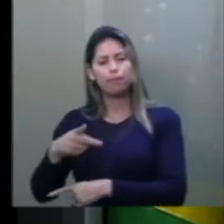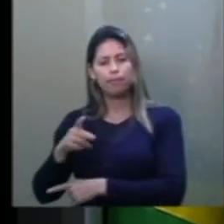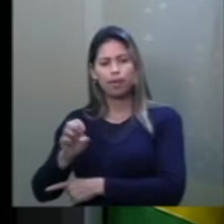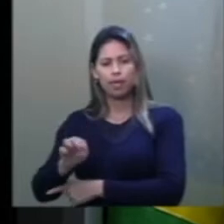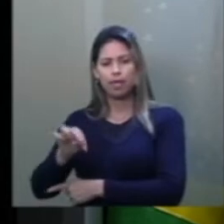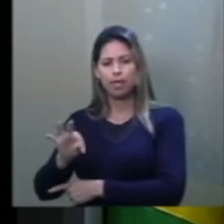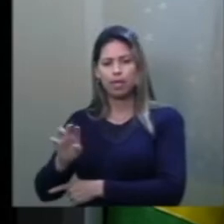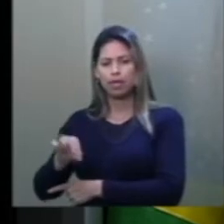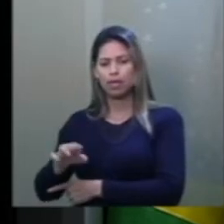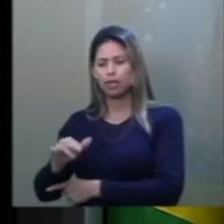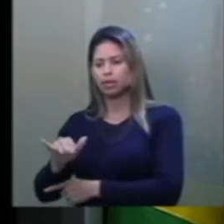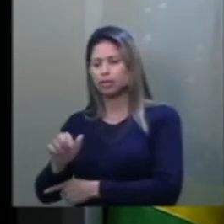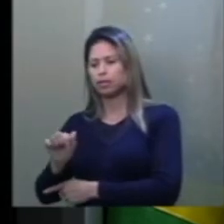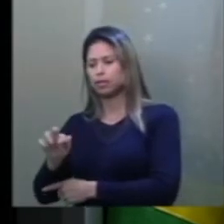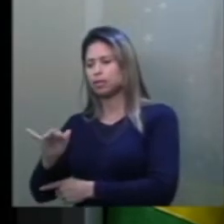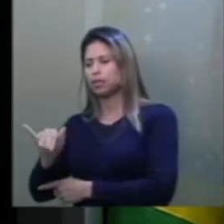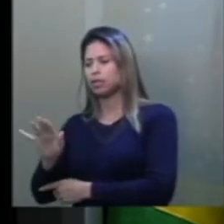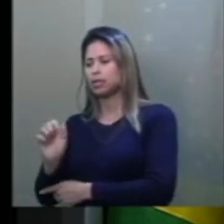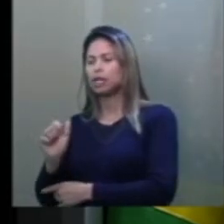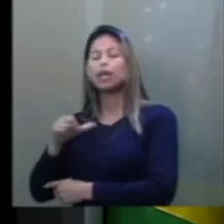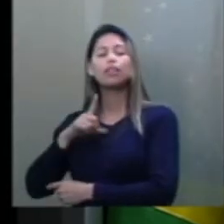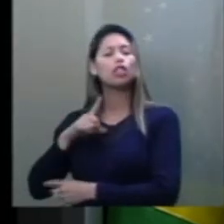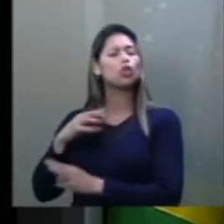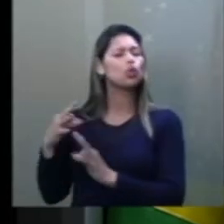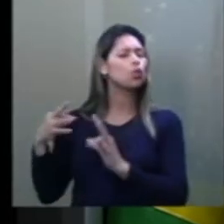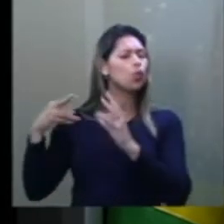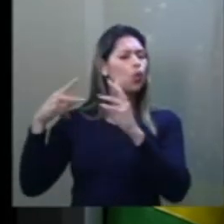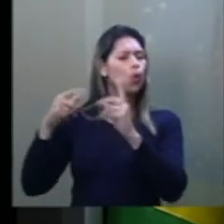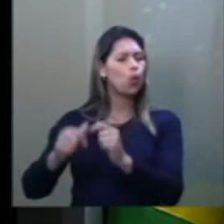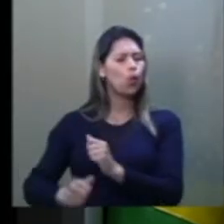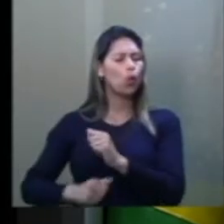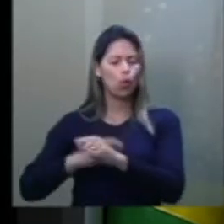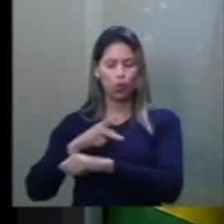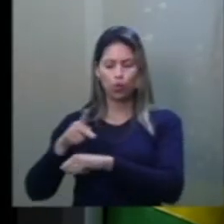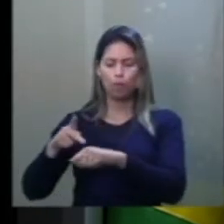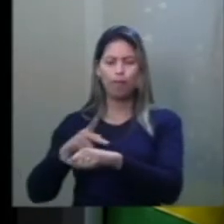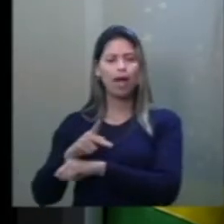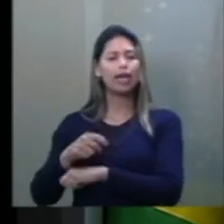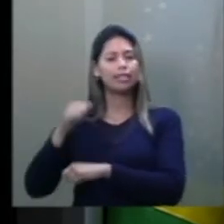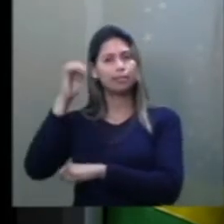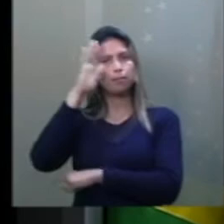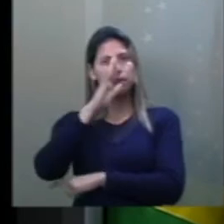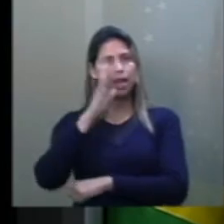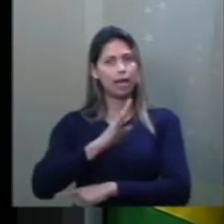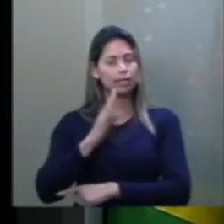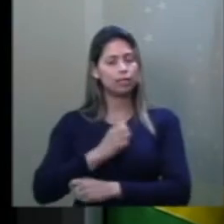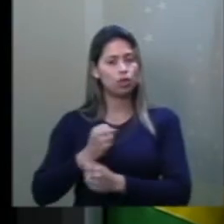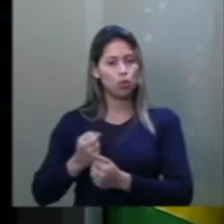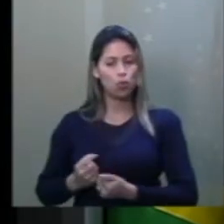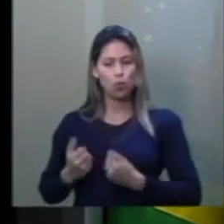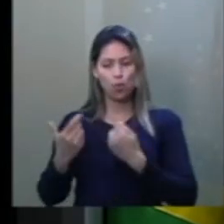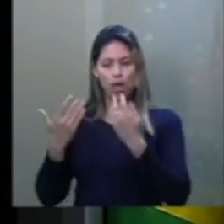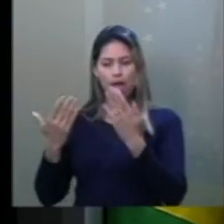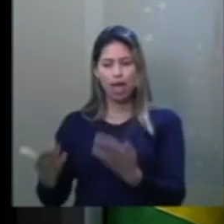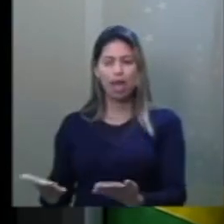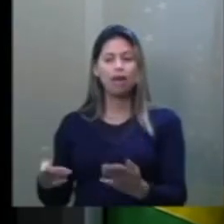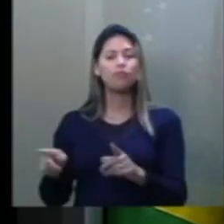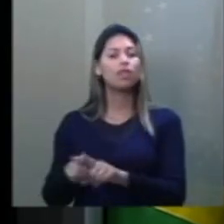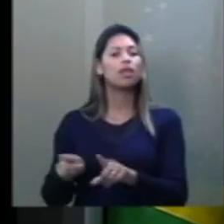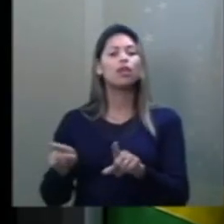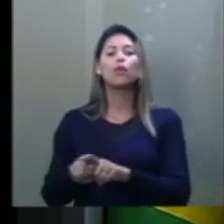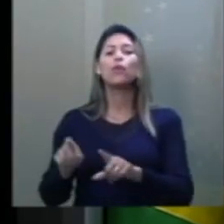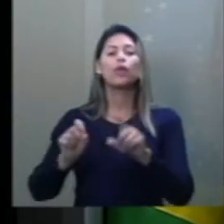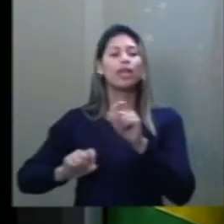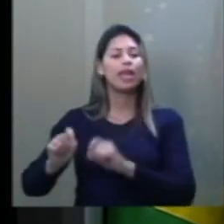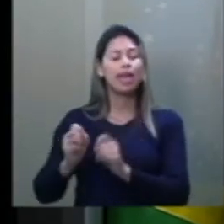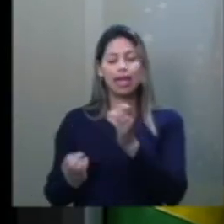inúmeras operações por todo o país, por todo o Brasil, alimentando o aparato estatal e